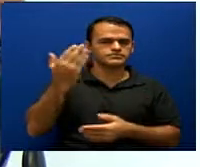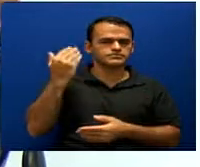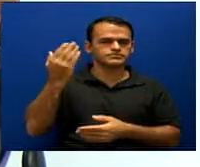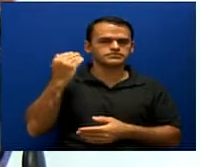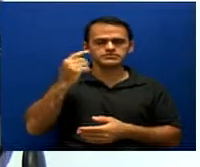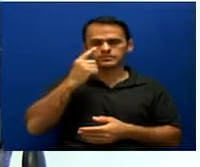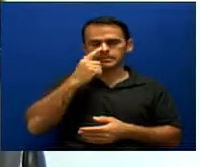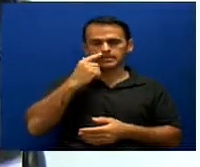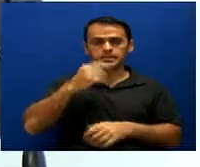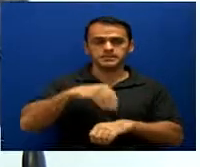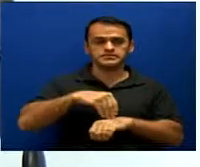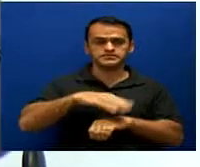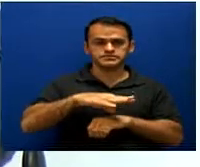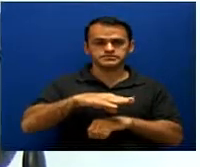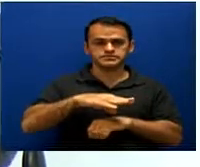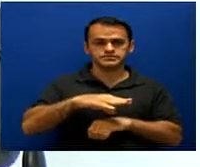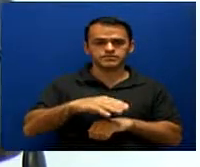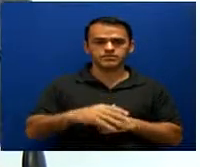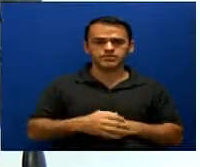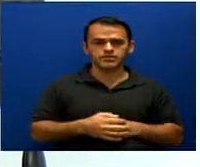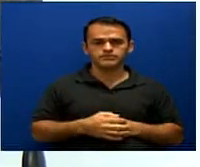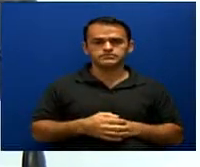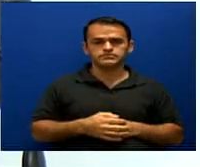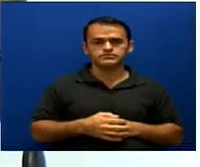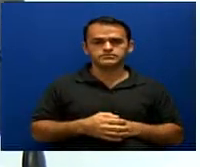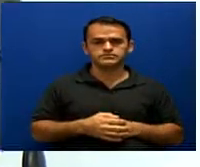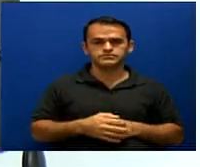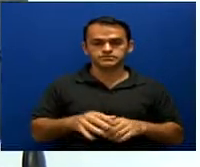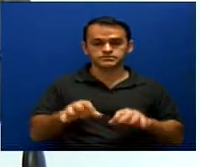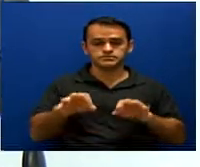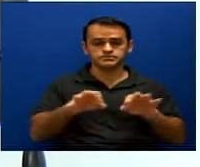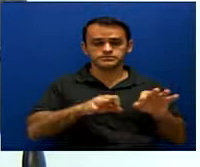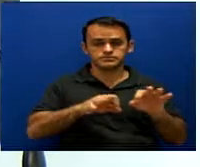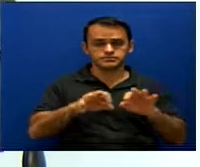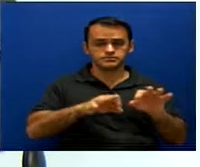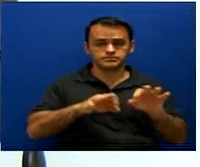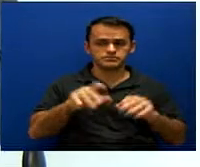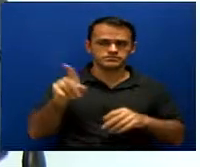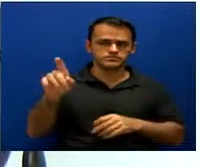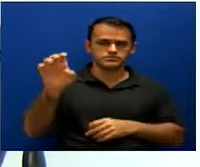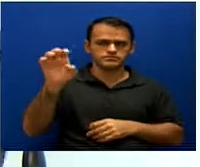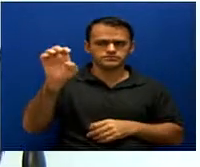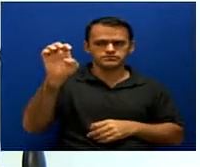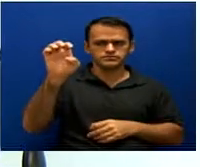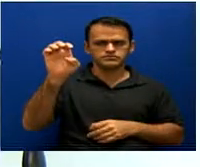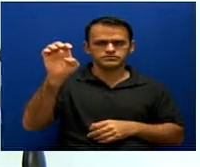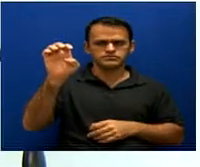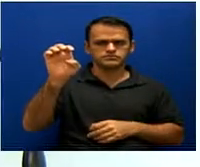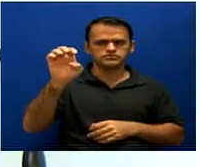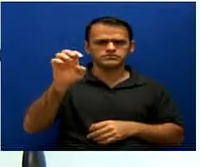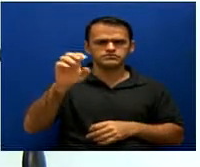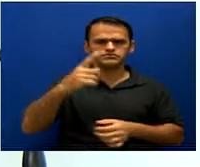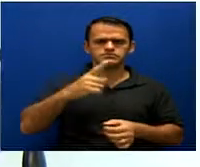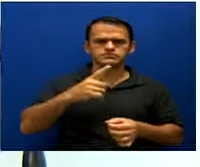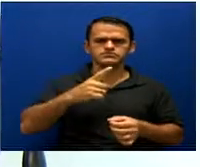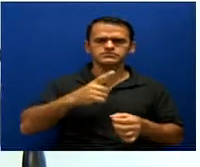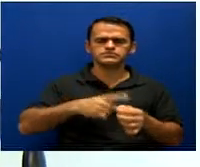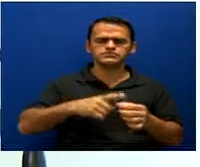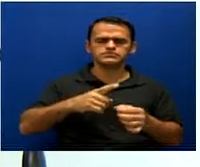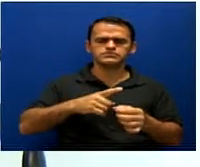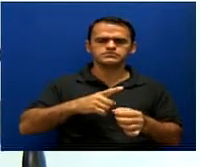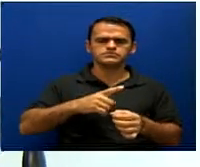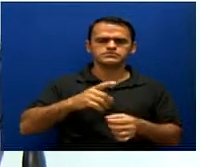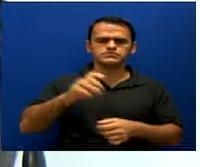aqui a criação do Estado de São Paulo do Sul, pessoal